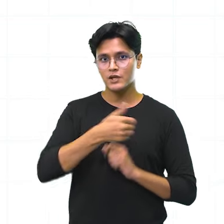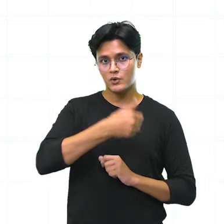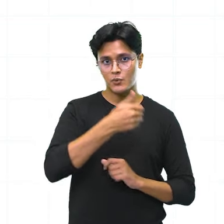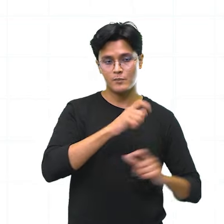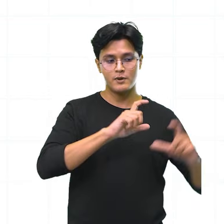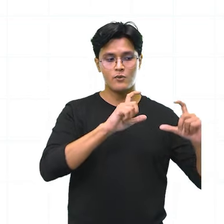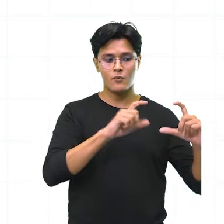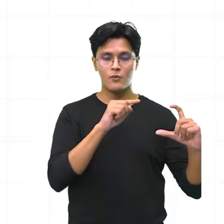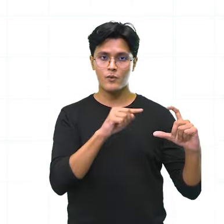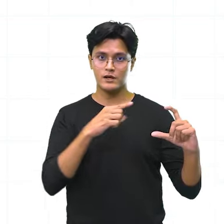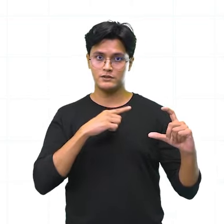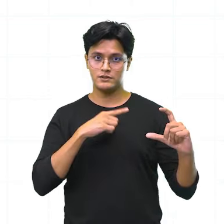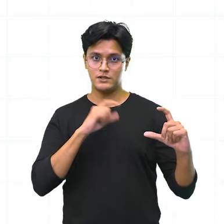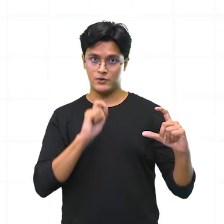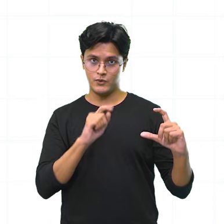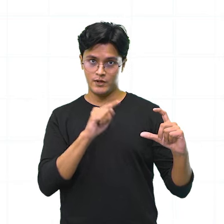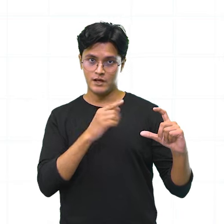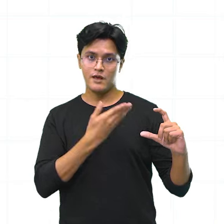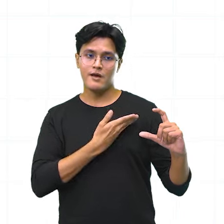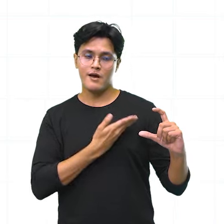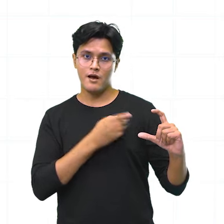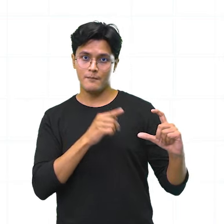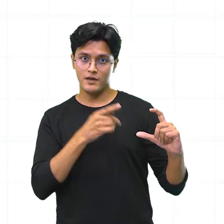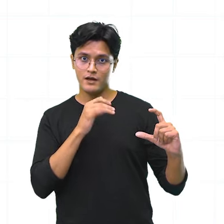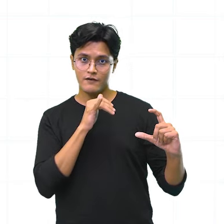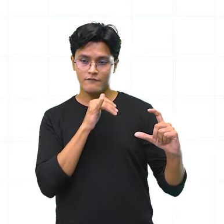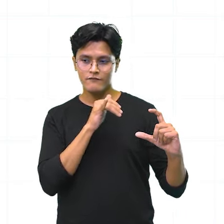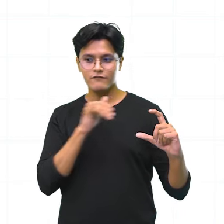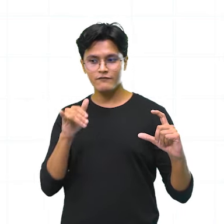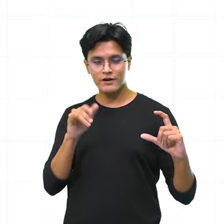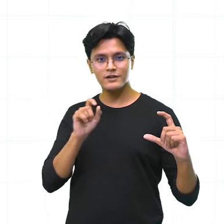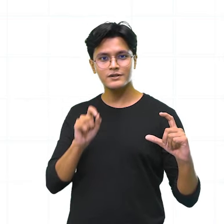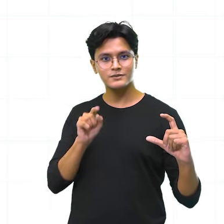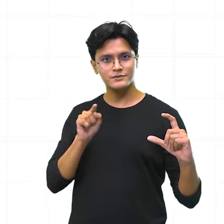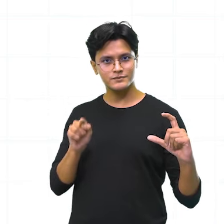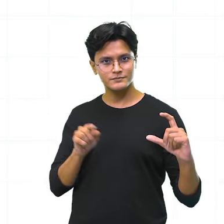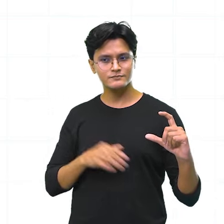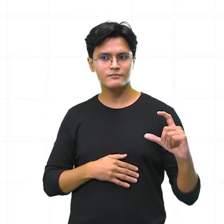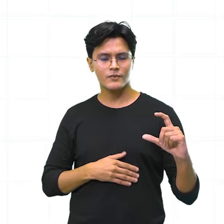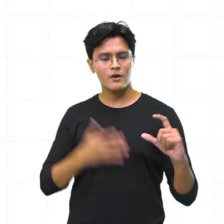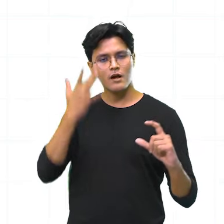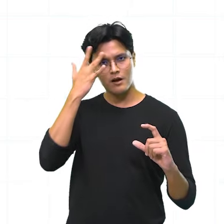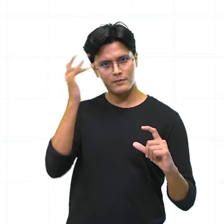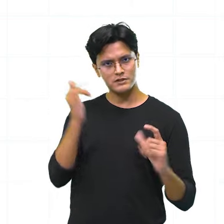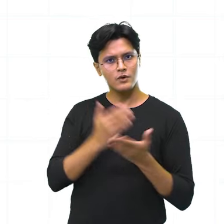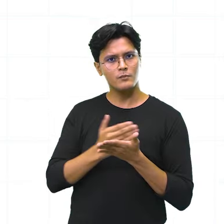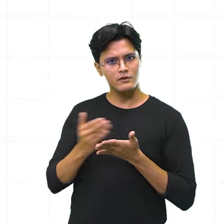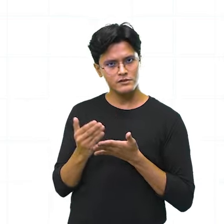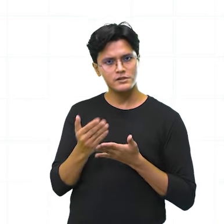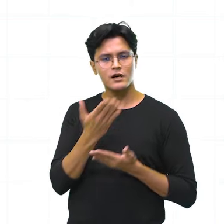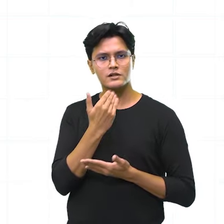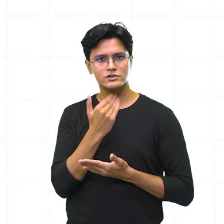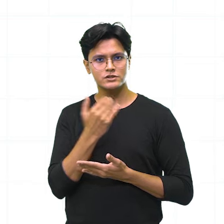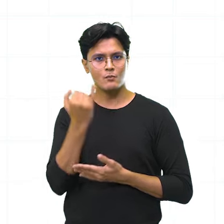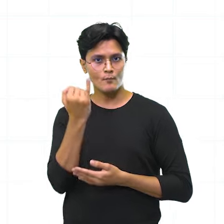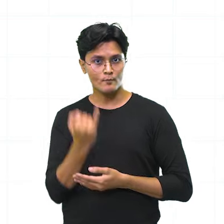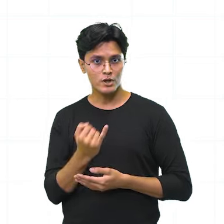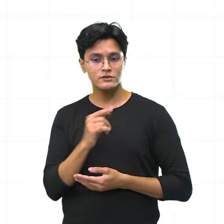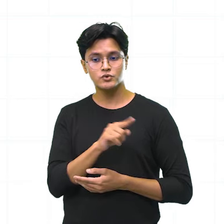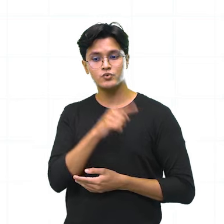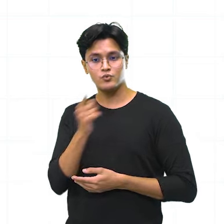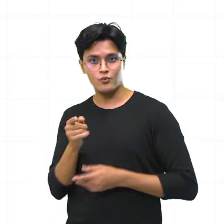né, a amiga falando diretamente para ela que ela vai começar a dieta amanhã. E no